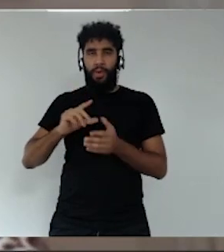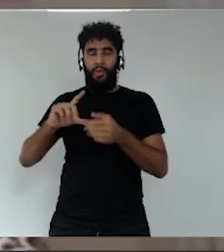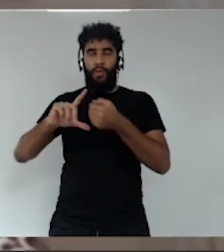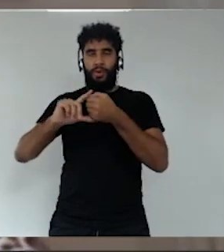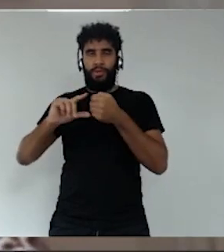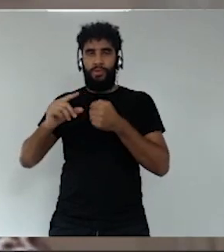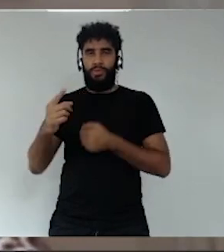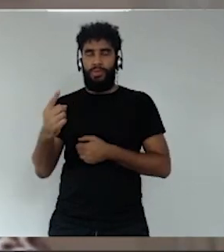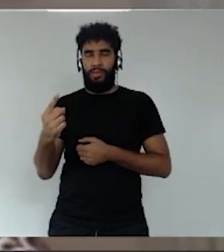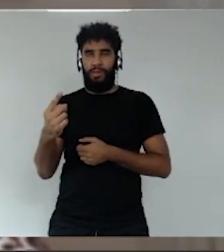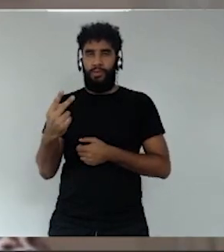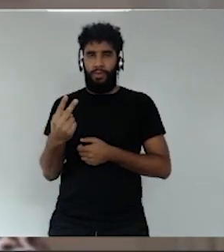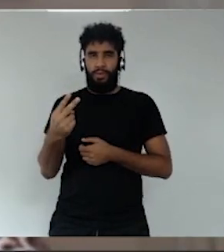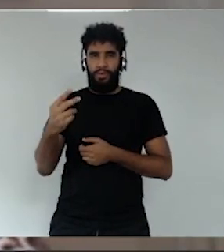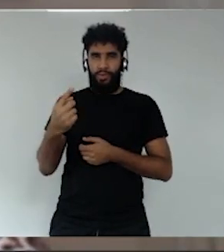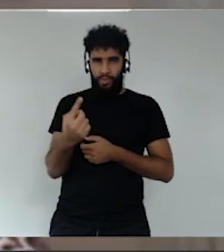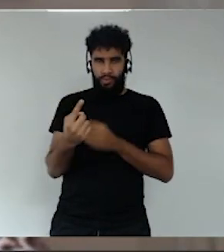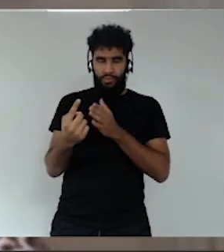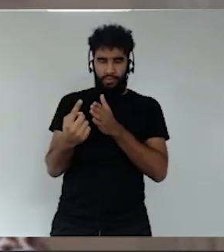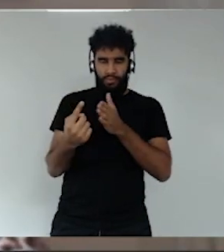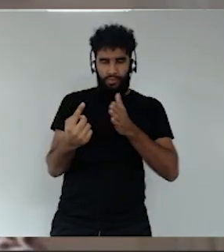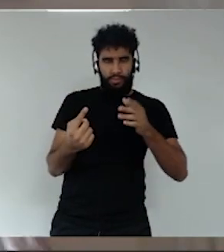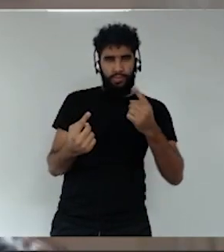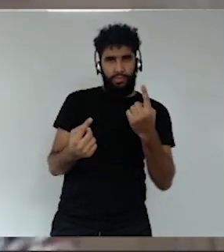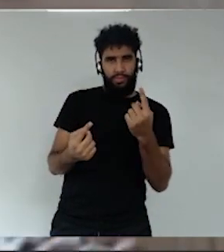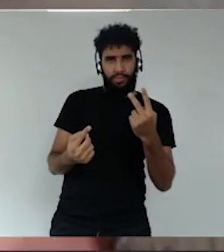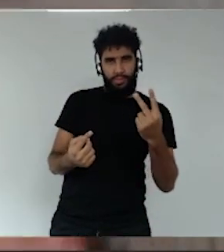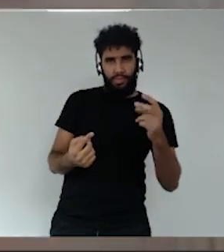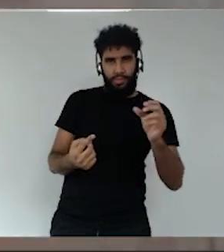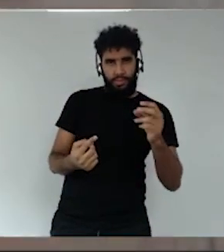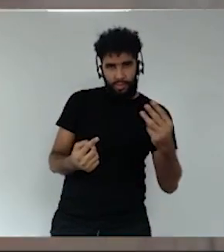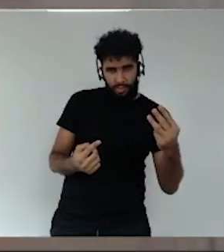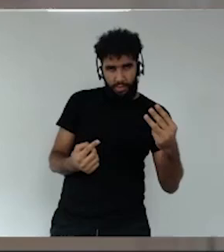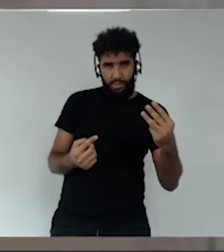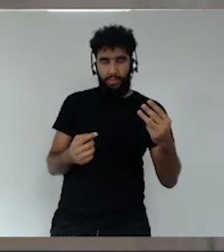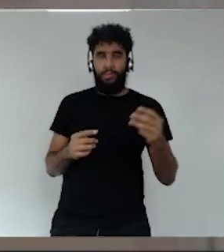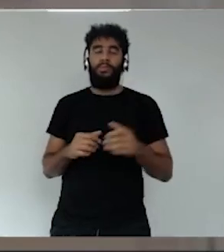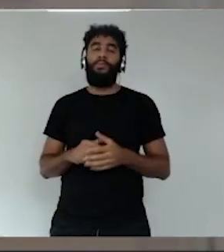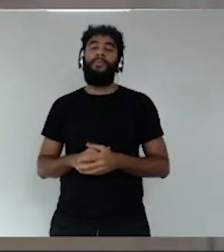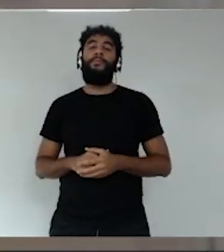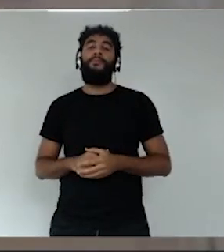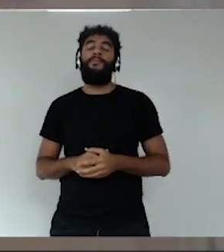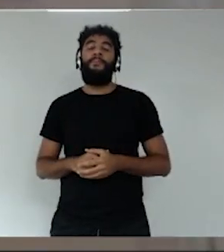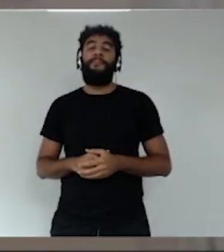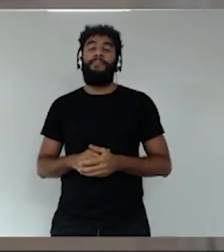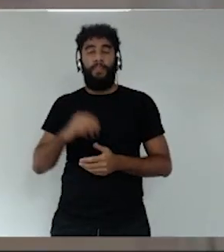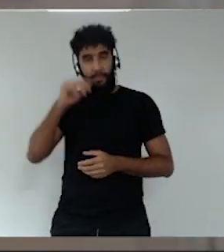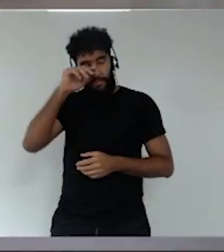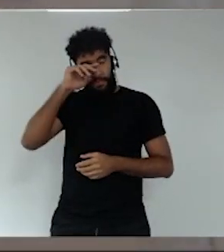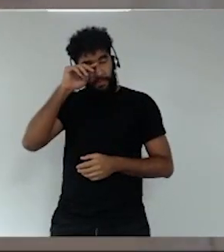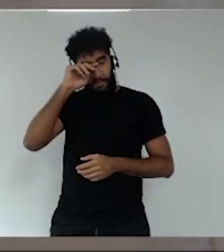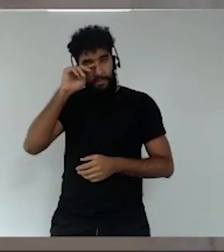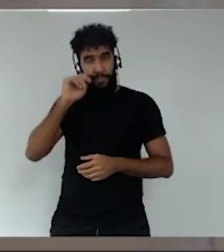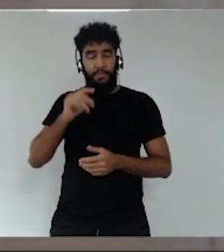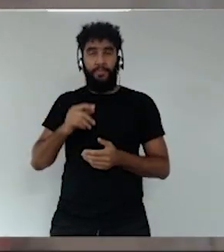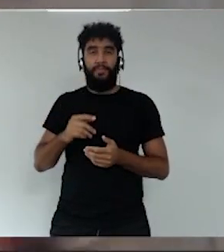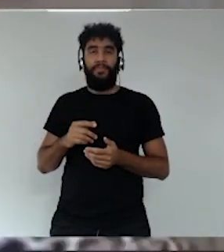de Mediação, e é esse procedimento que deve prevalecer em relação ao procedimento judicial, ao procedimento